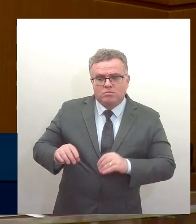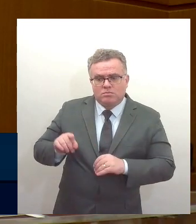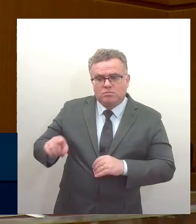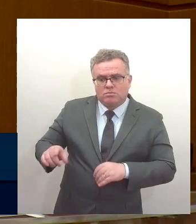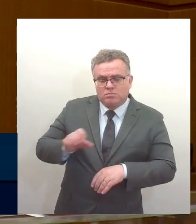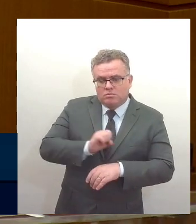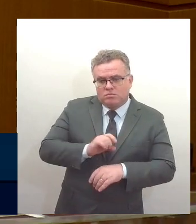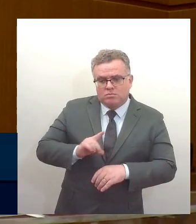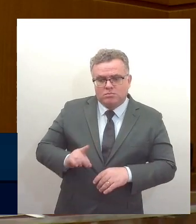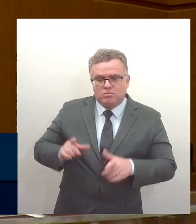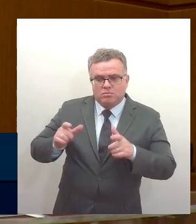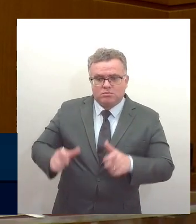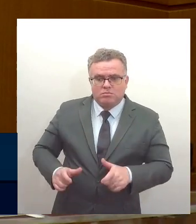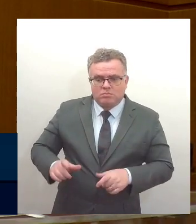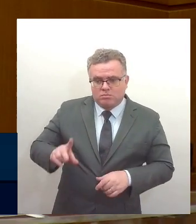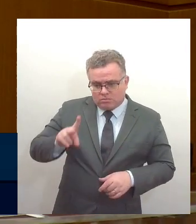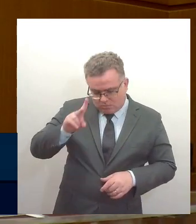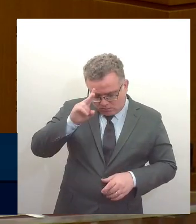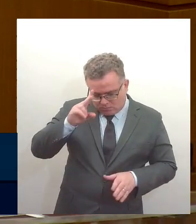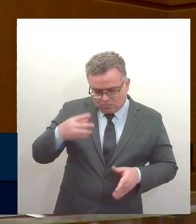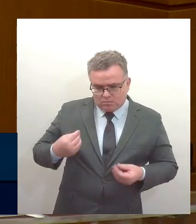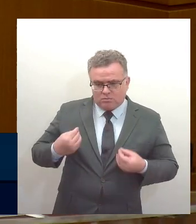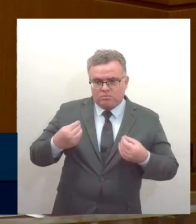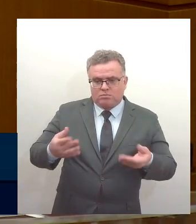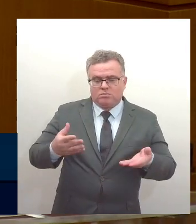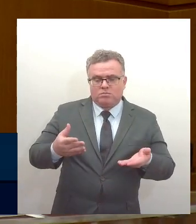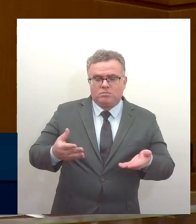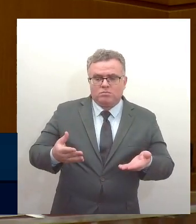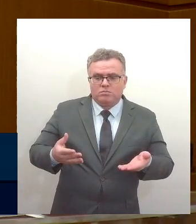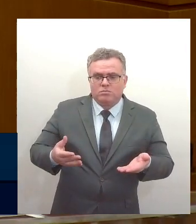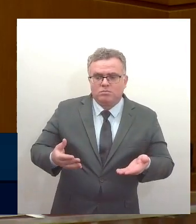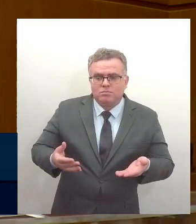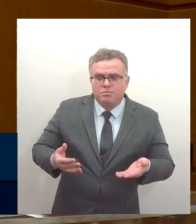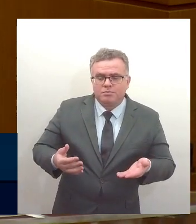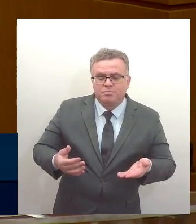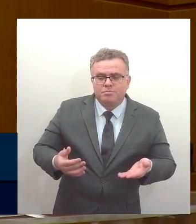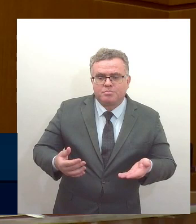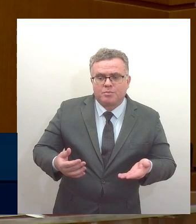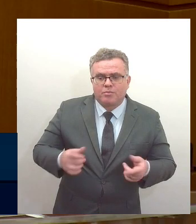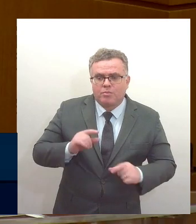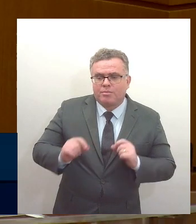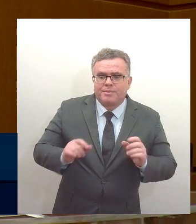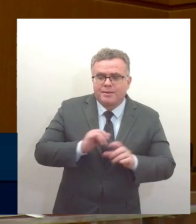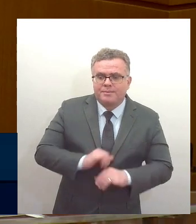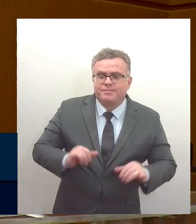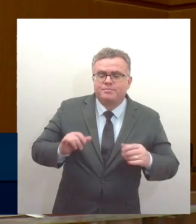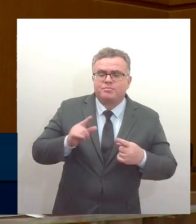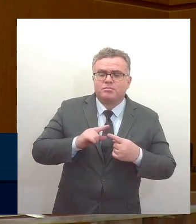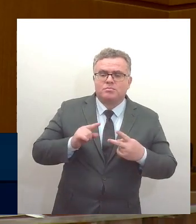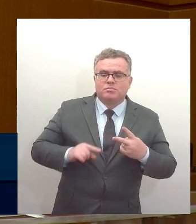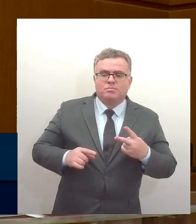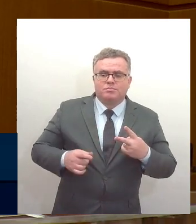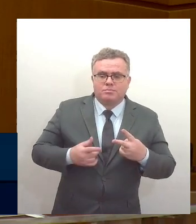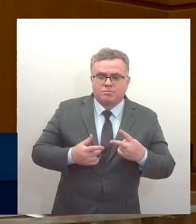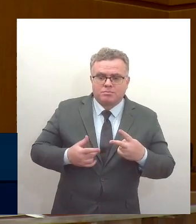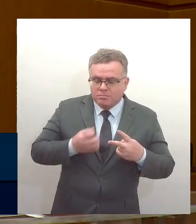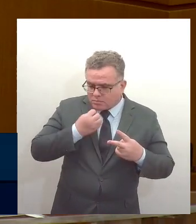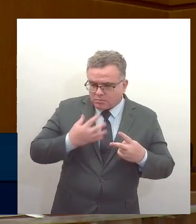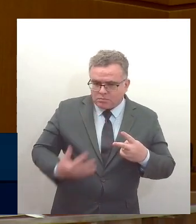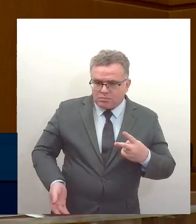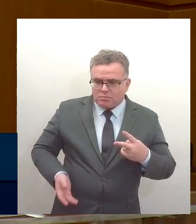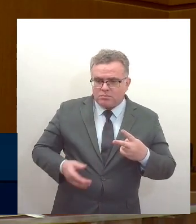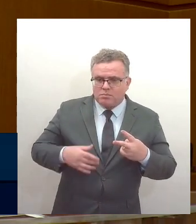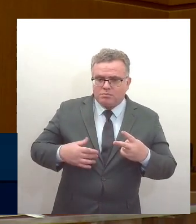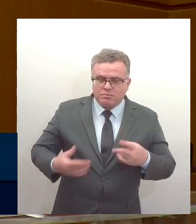notícias. Inicialmente, gostaria de registrar que, durante a visita do governador Fábio Mitidieri à fábrica